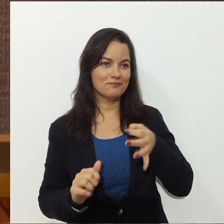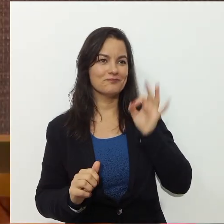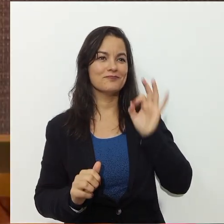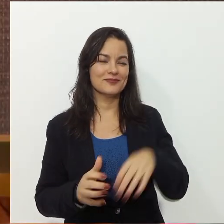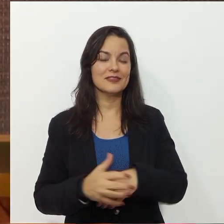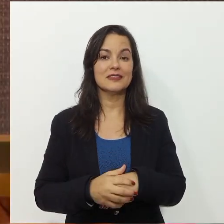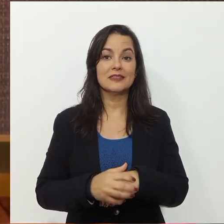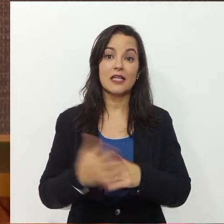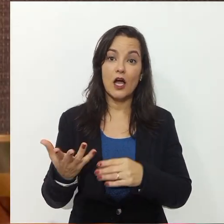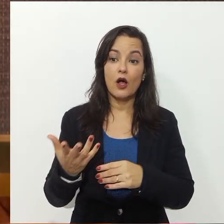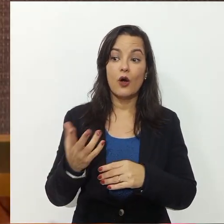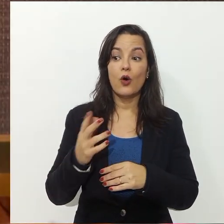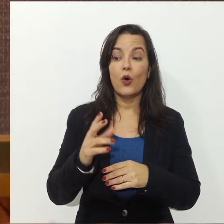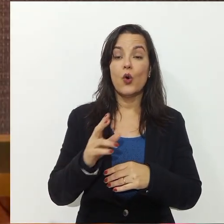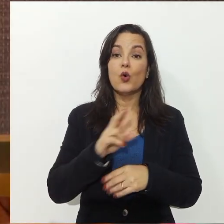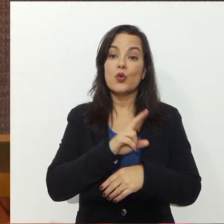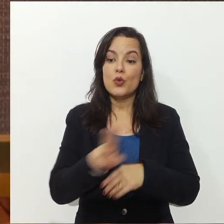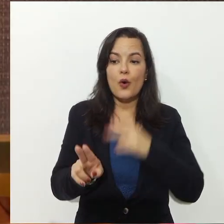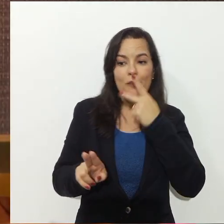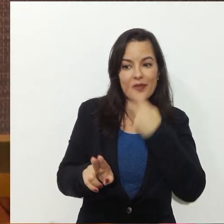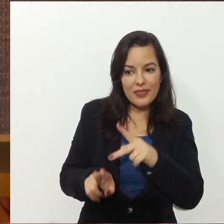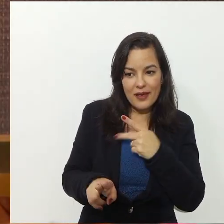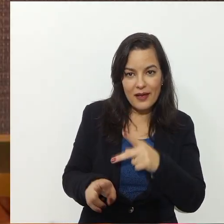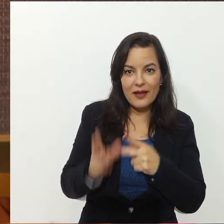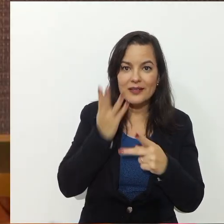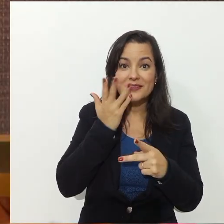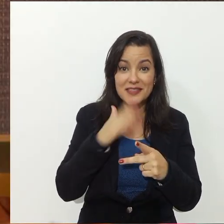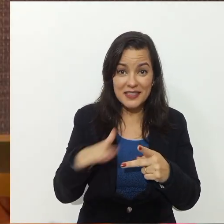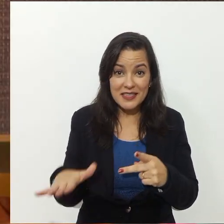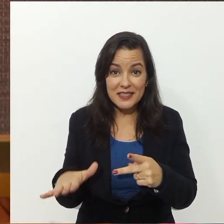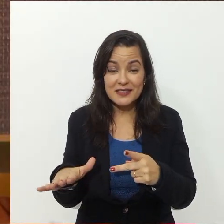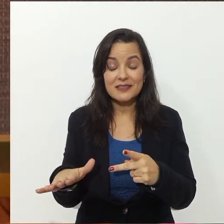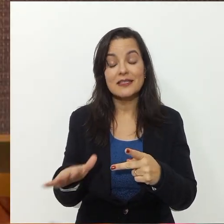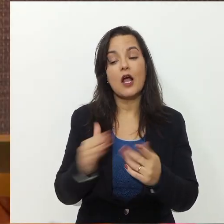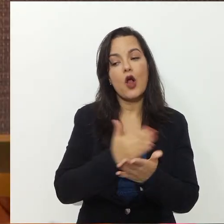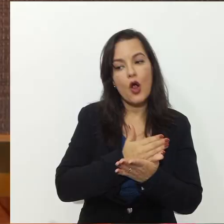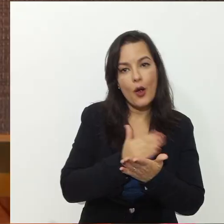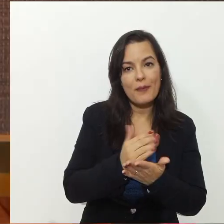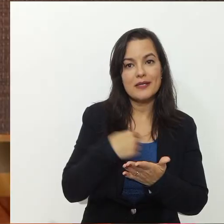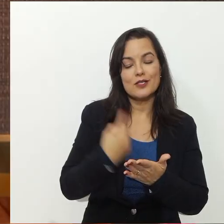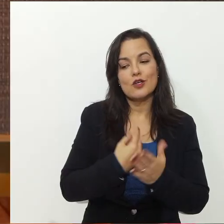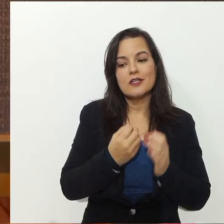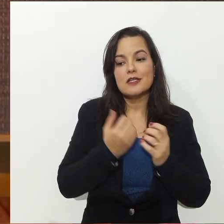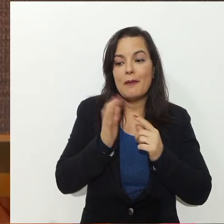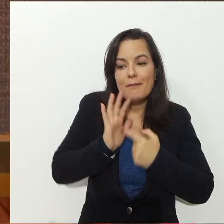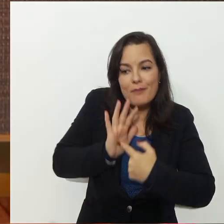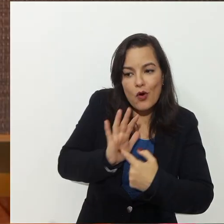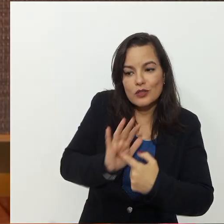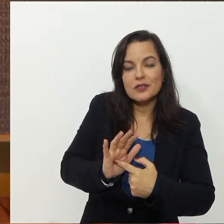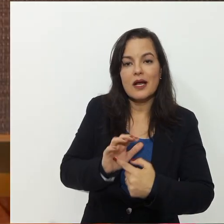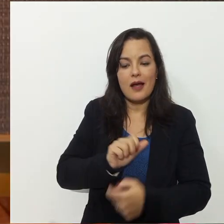letras do nome, então a gente vai trabalhando o alfabeto manual com ela, mostra para ela a importância dela